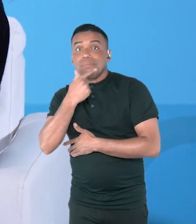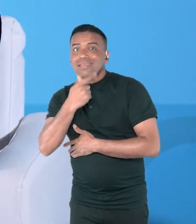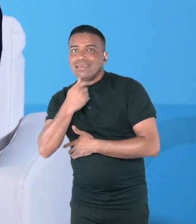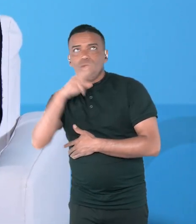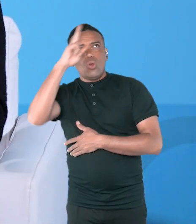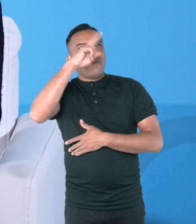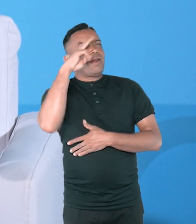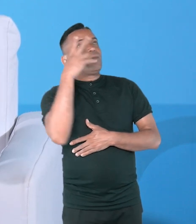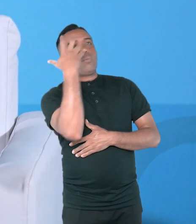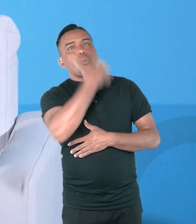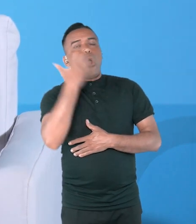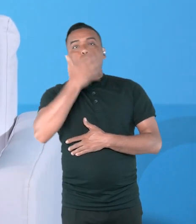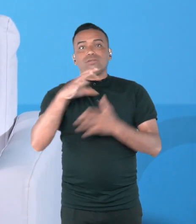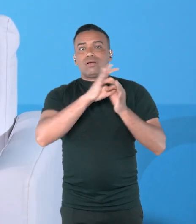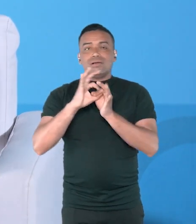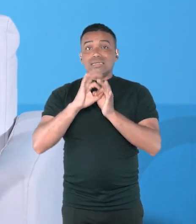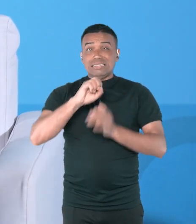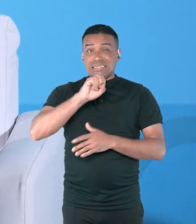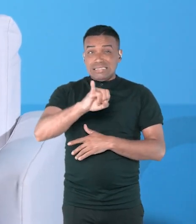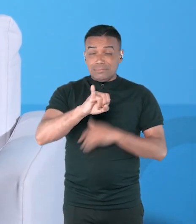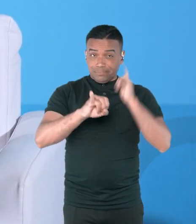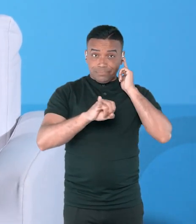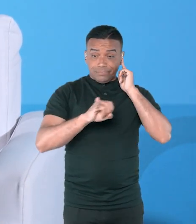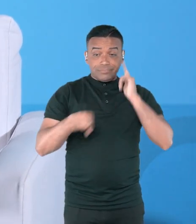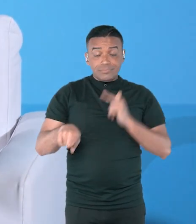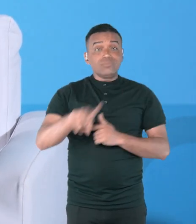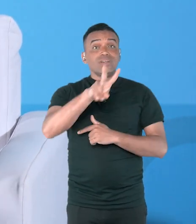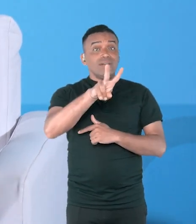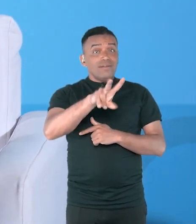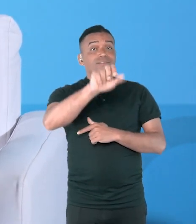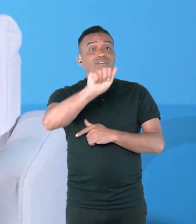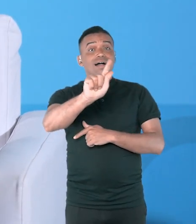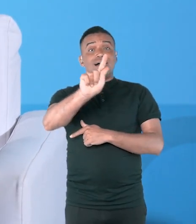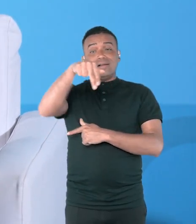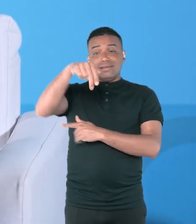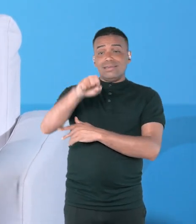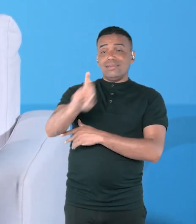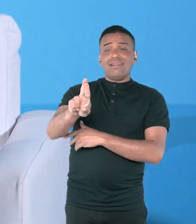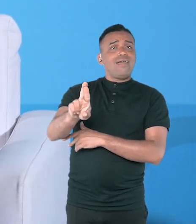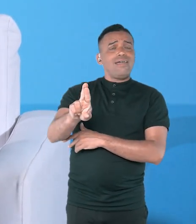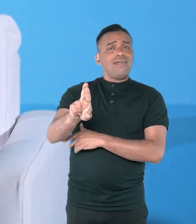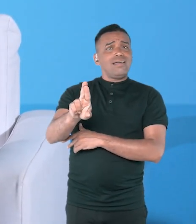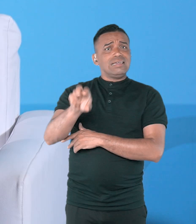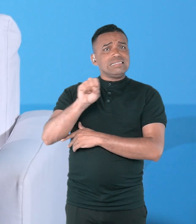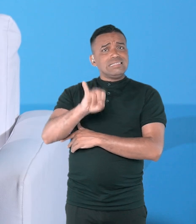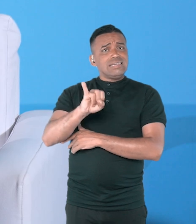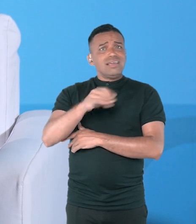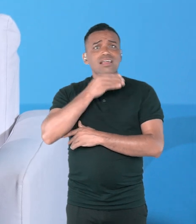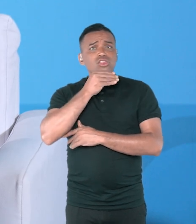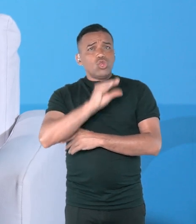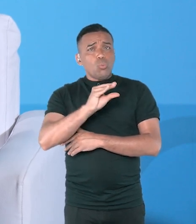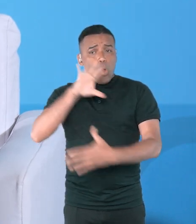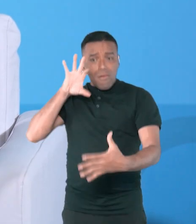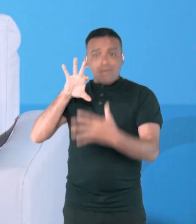mesma, cantando, lembrando de músicas, se o Wagner... Eu estou dizendo para o Wagner, Wagner, olha que se você tivesse esse Drummond